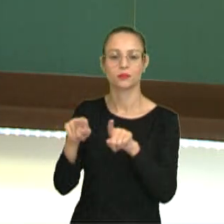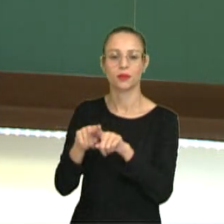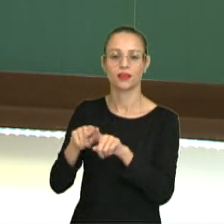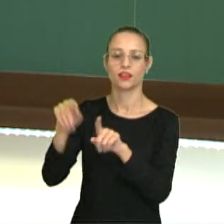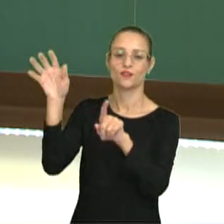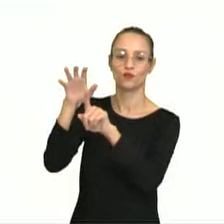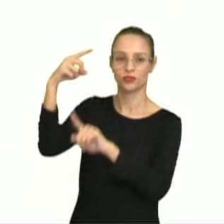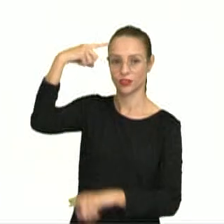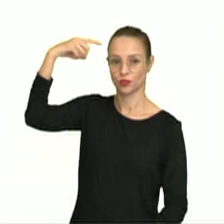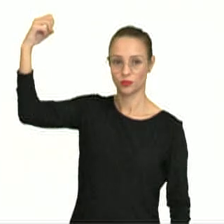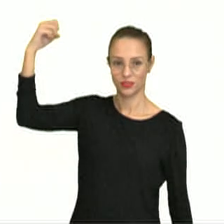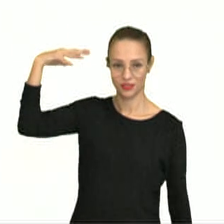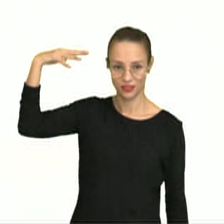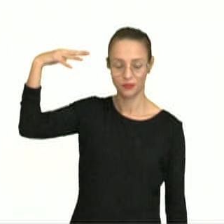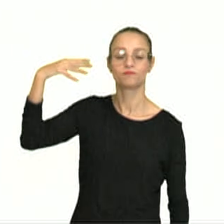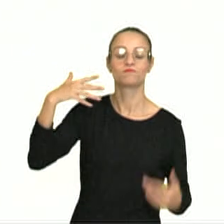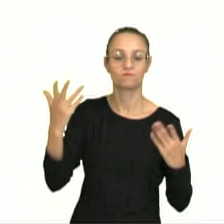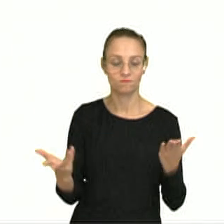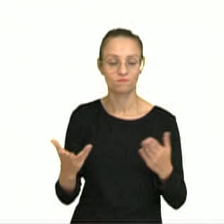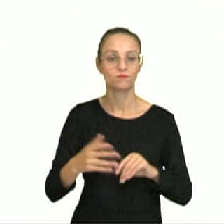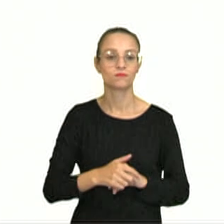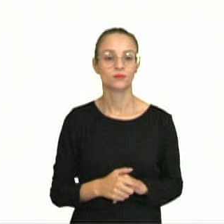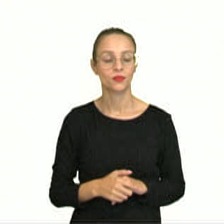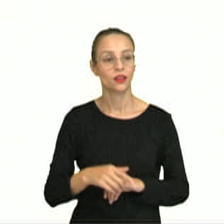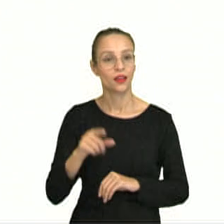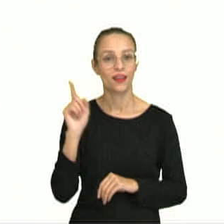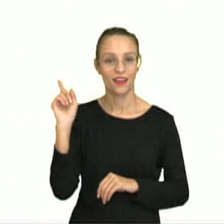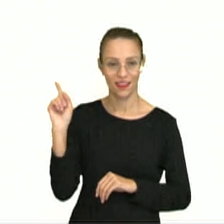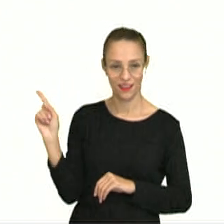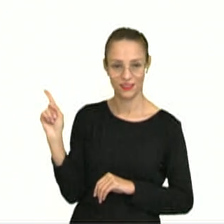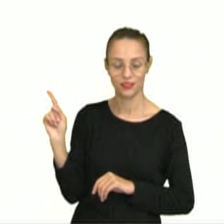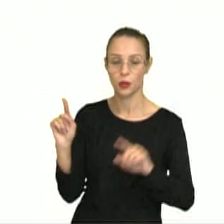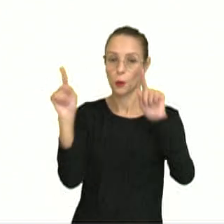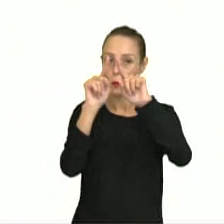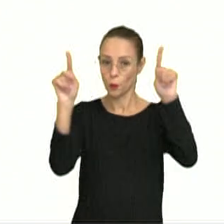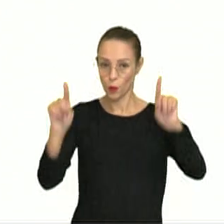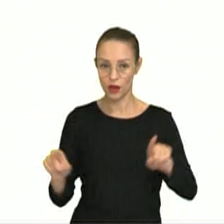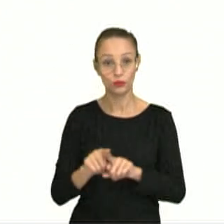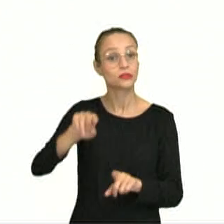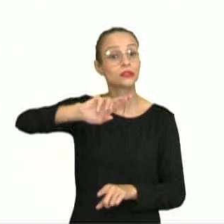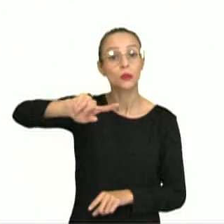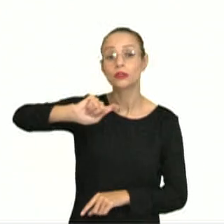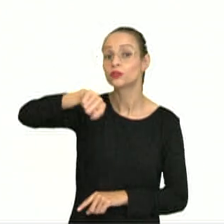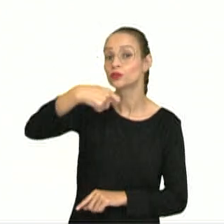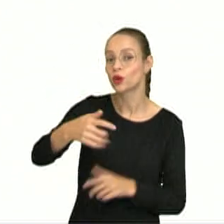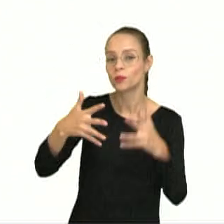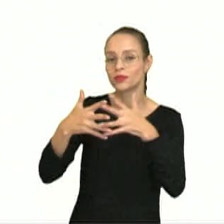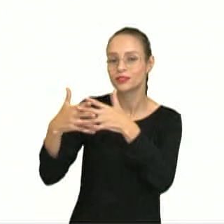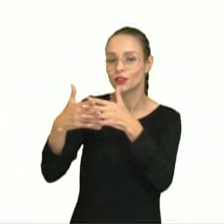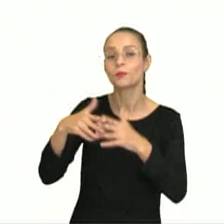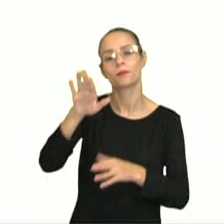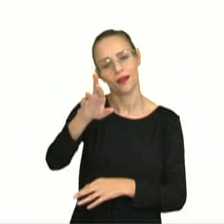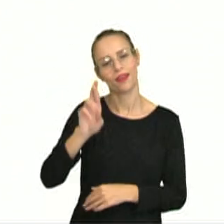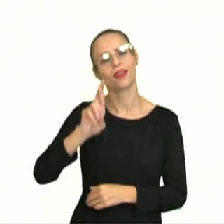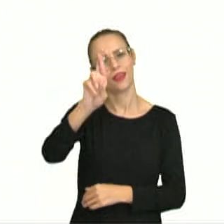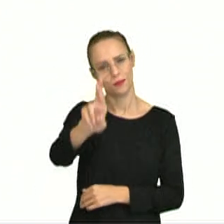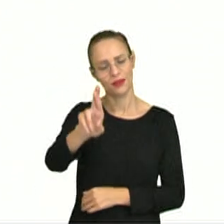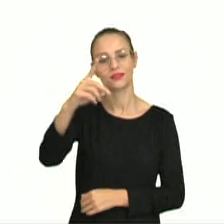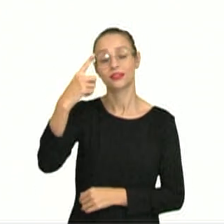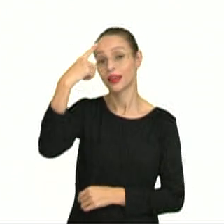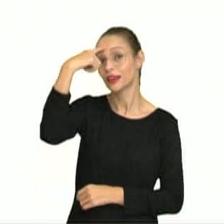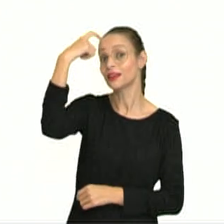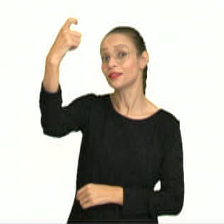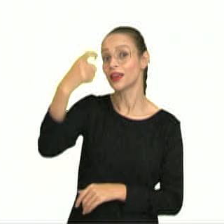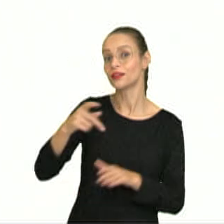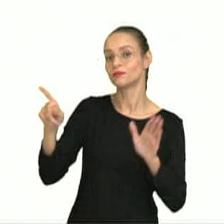pensamento iluminista. Então, apesar de ser um quadro que não é sobre os Estados Unidos, representa bem as